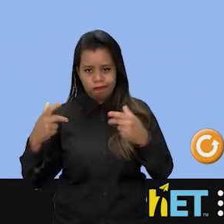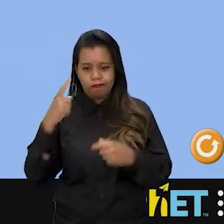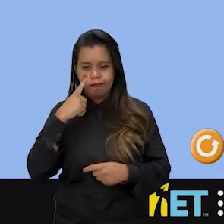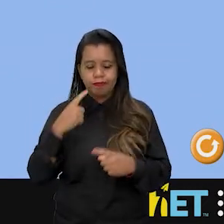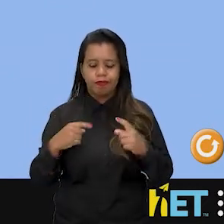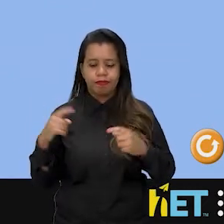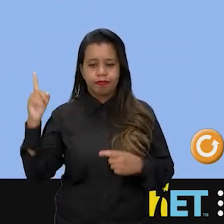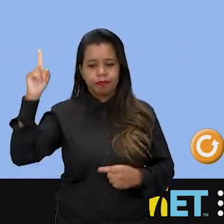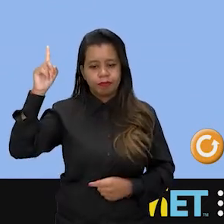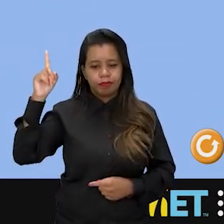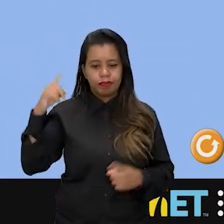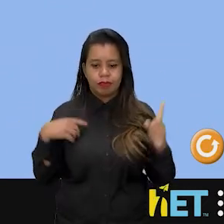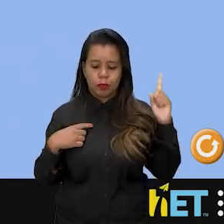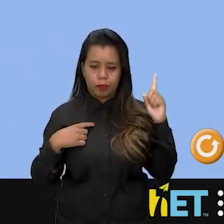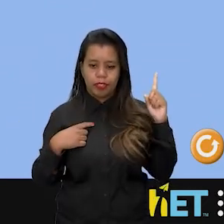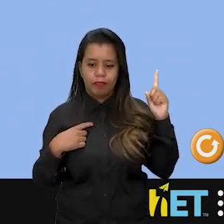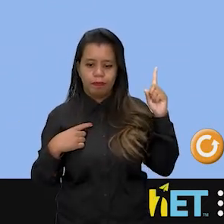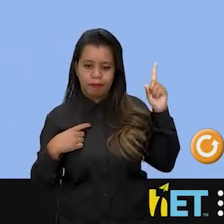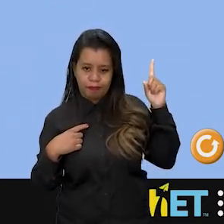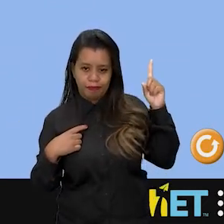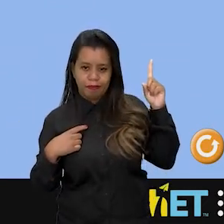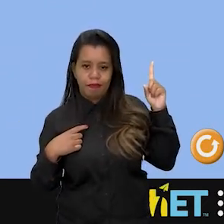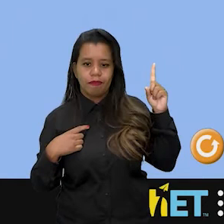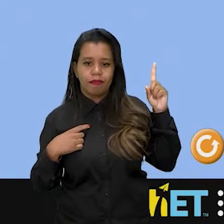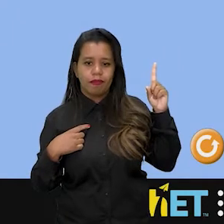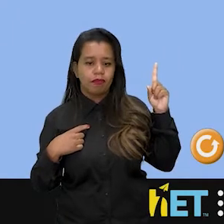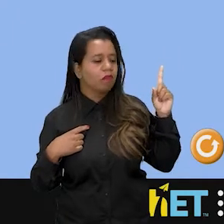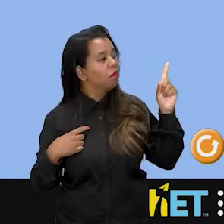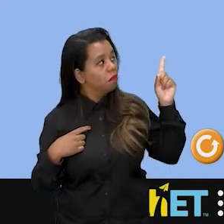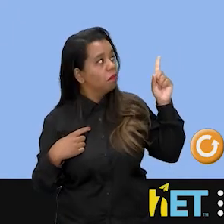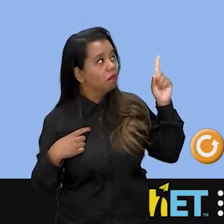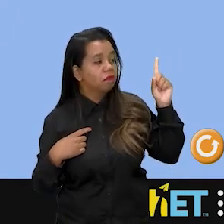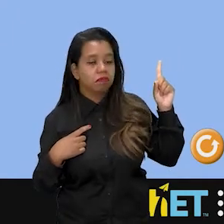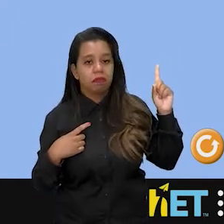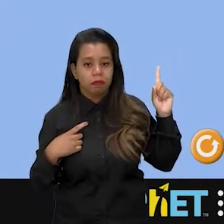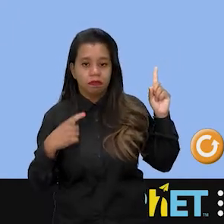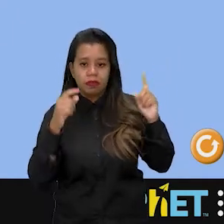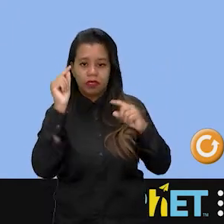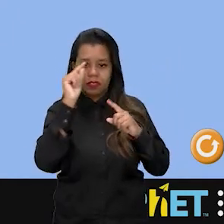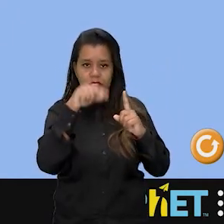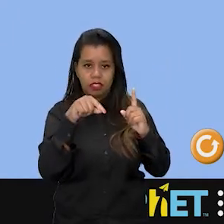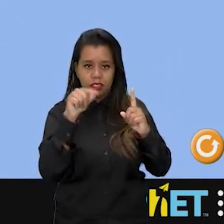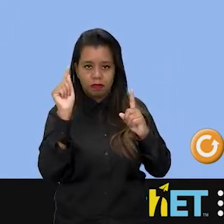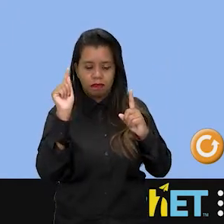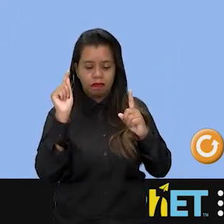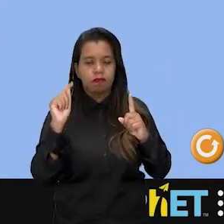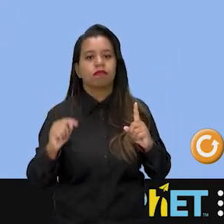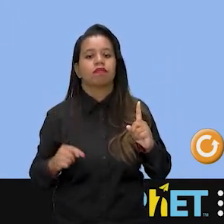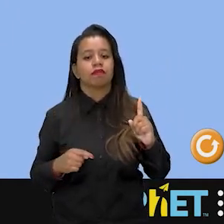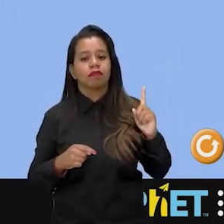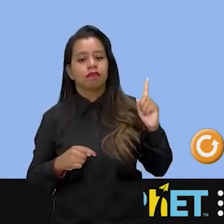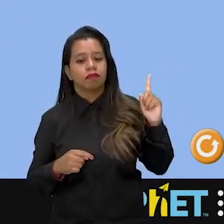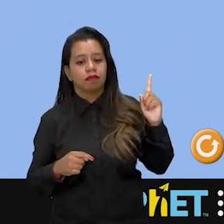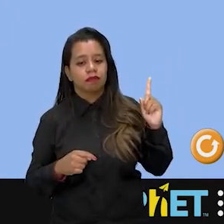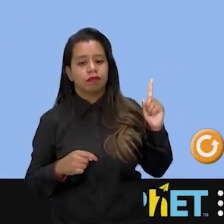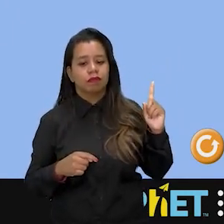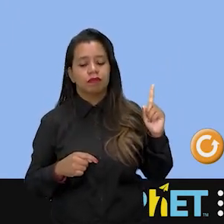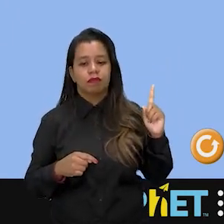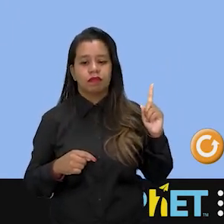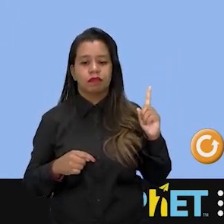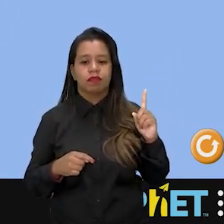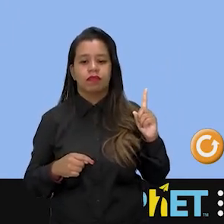quiser saber o valor da corrente, o valor da tensão, você deixa ticado ali. Aqui nós temos também esse material